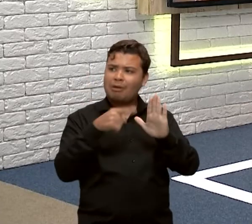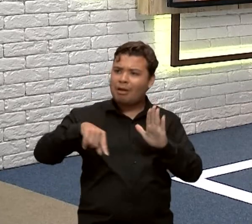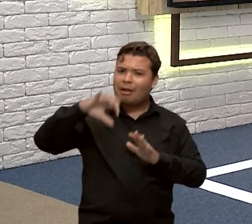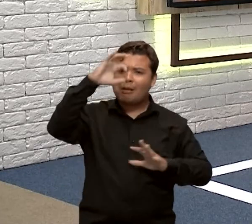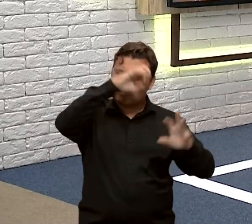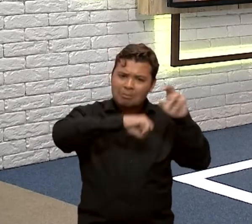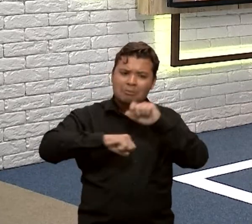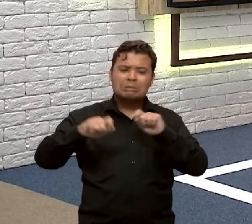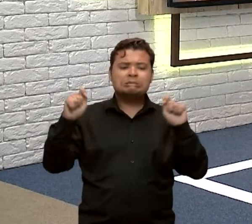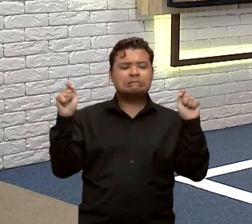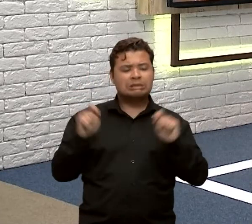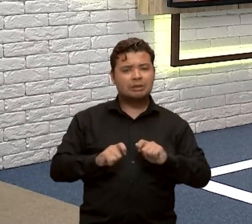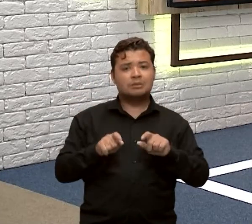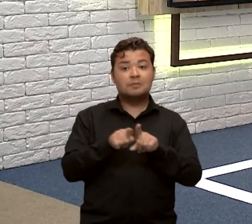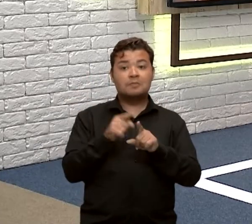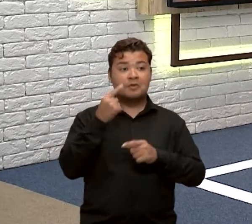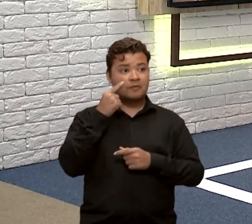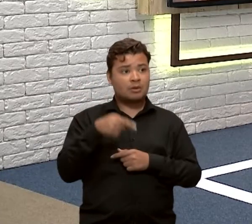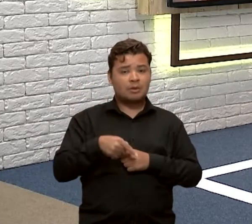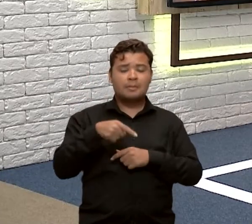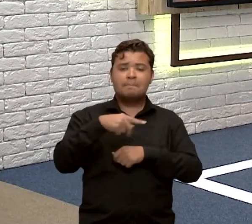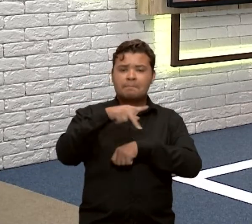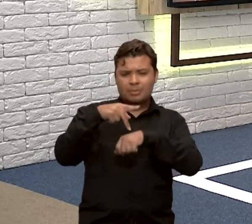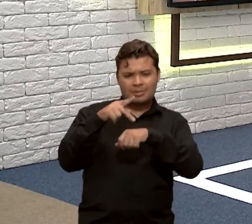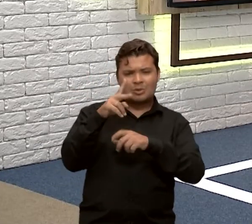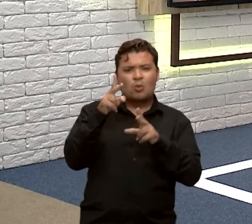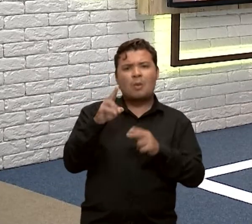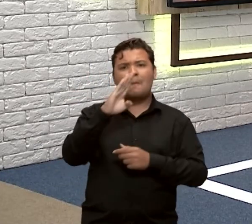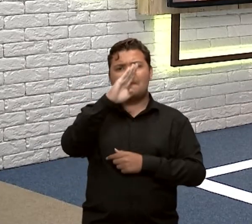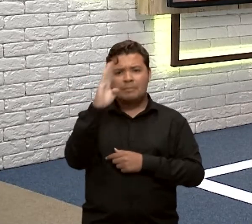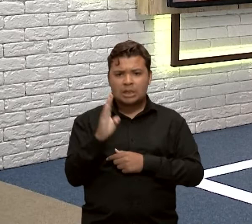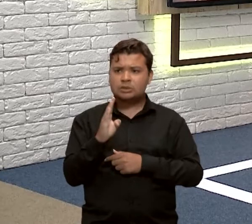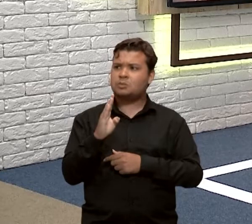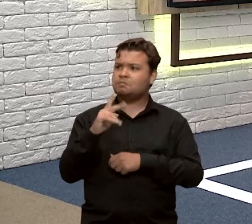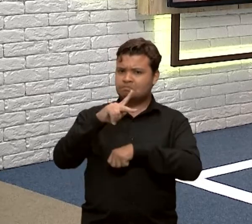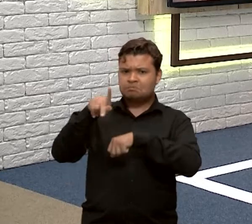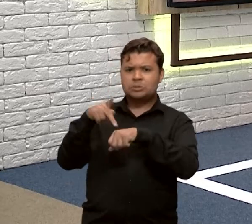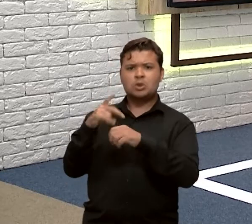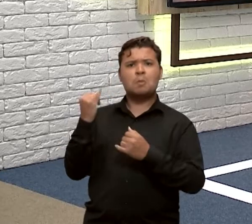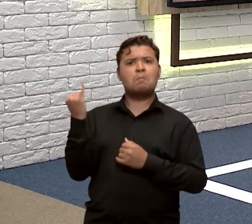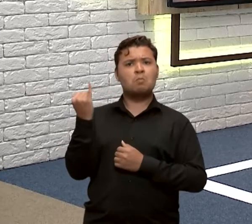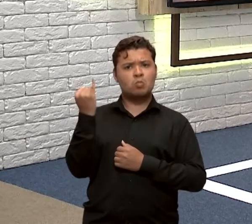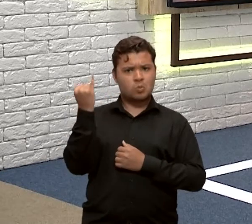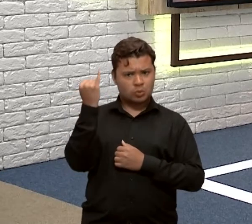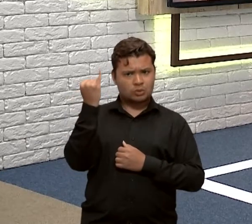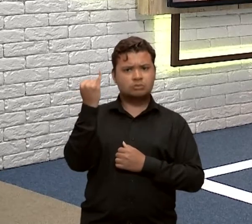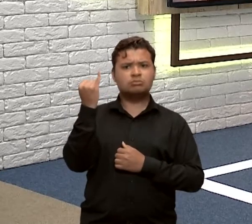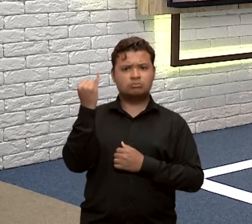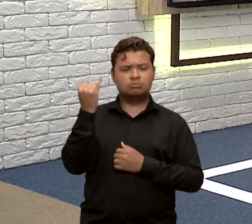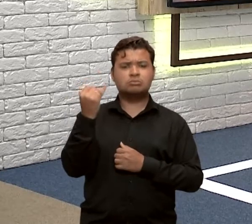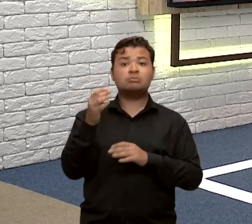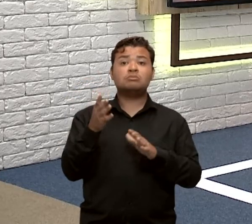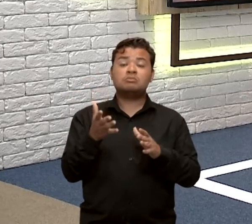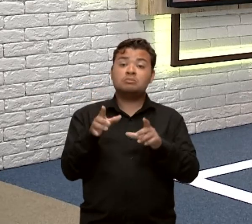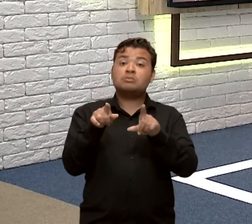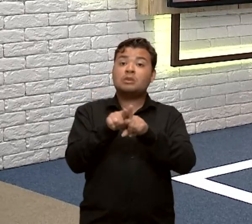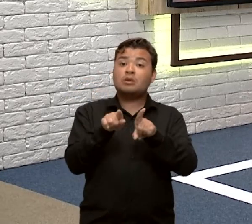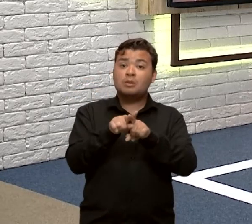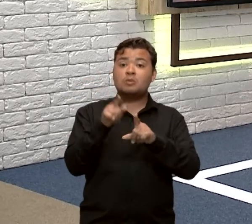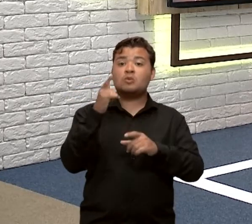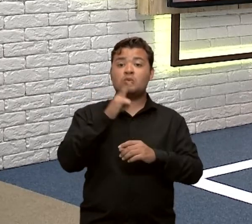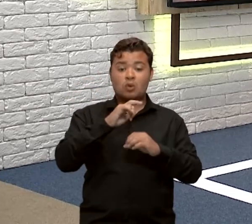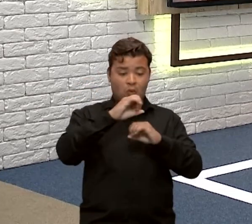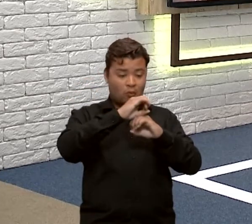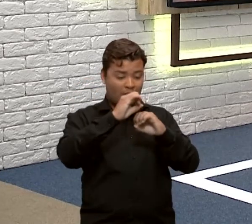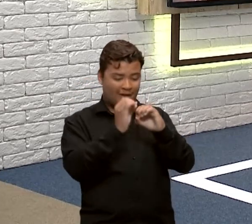a realidade de um país emergente, um país importante no cenário internacional, e a UFG, inserida